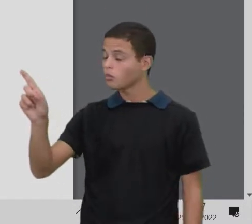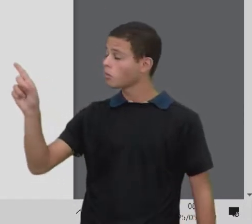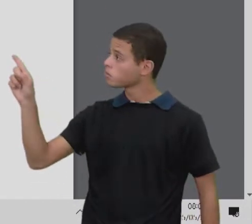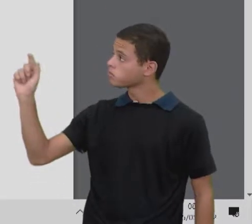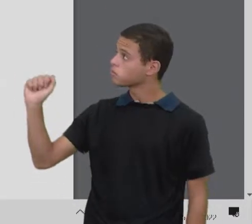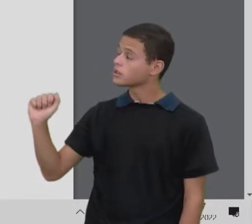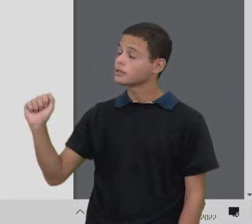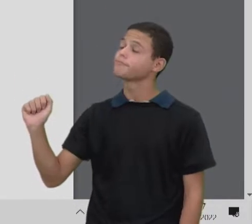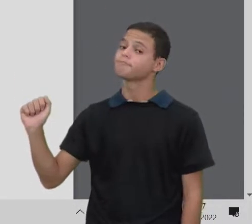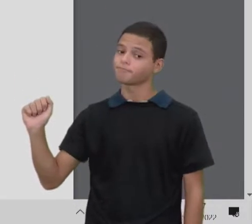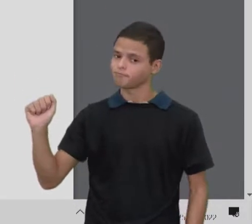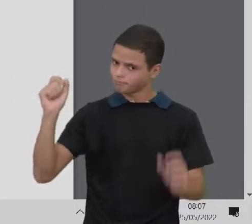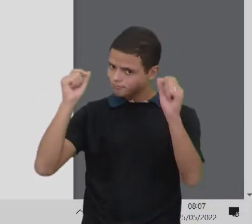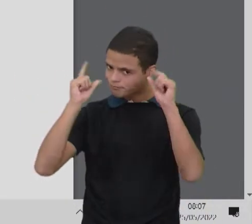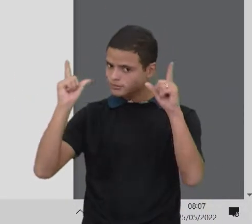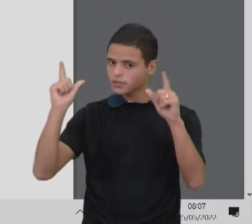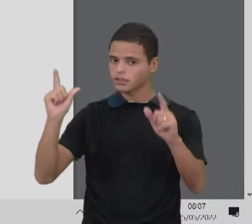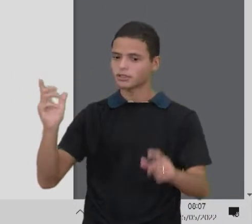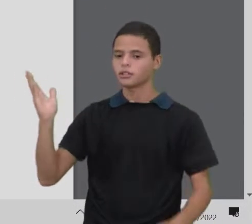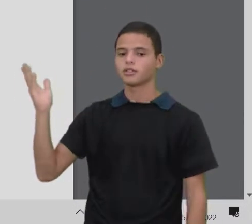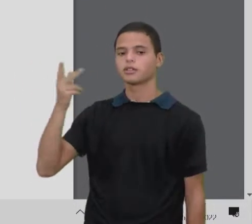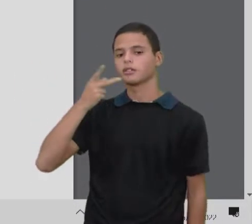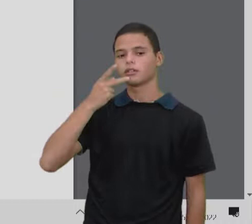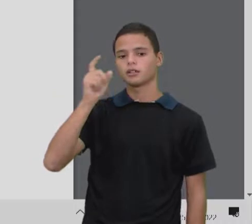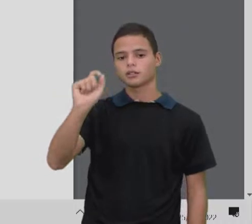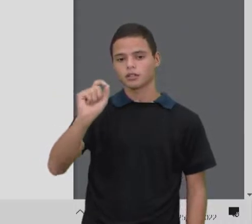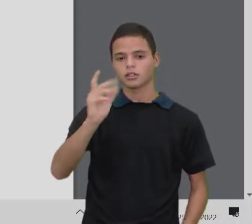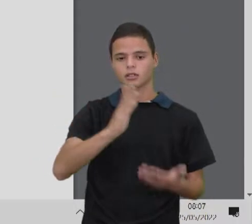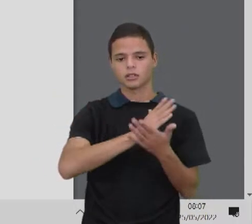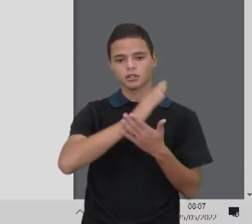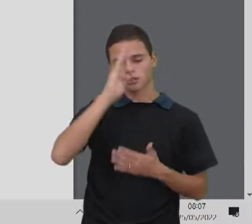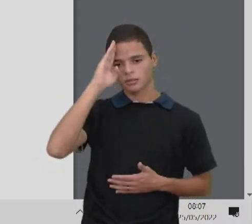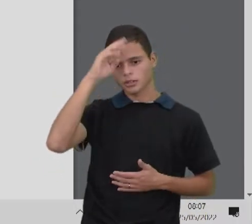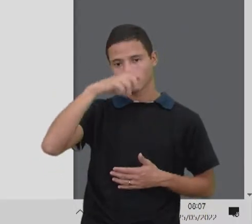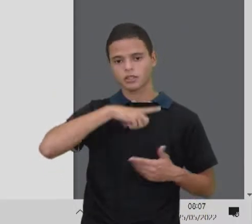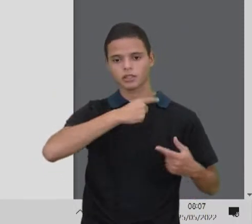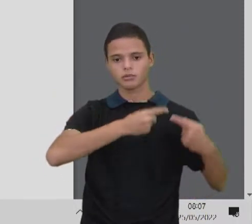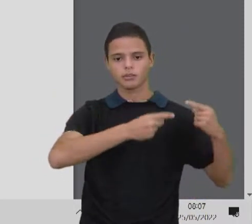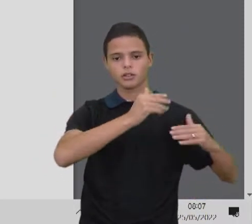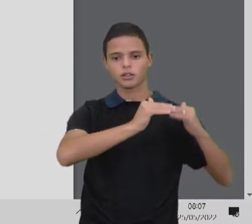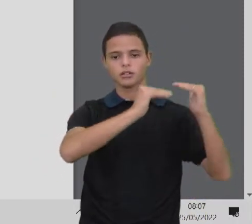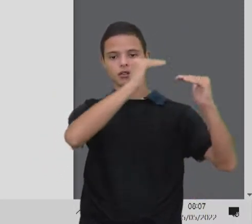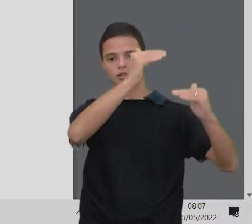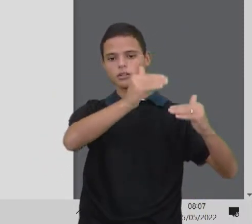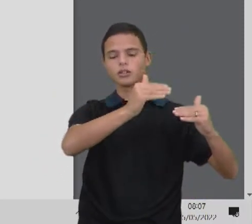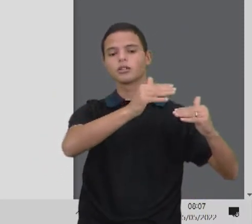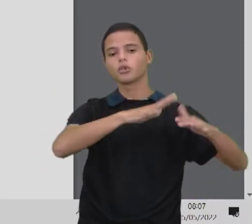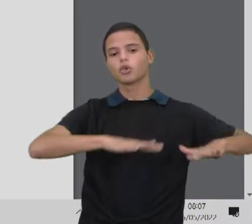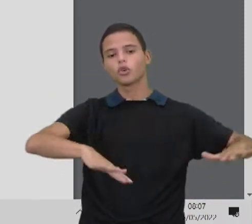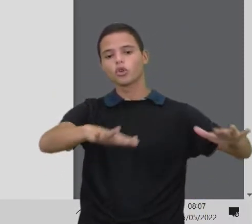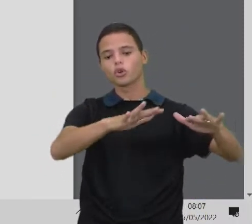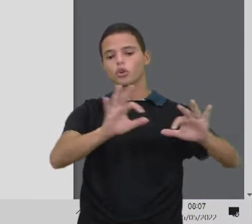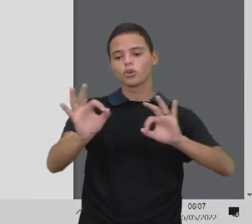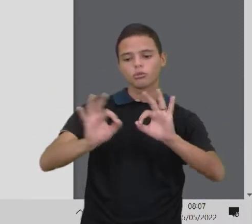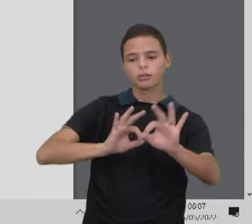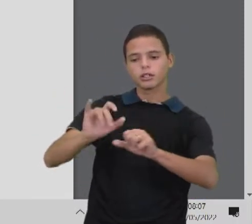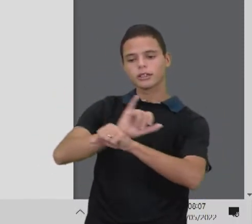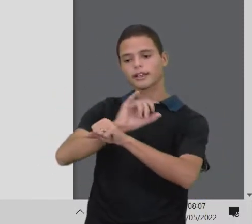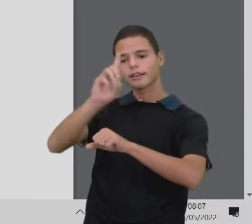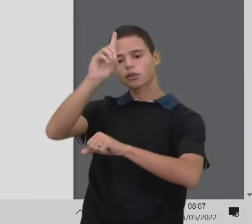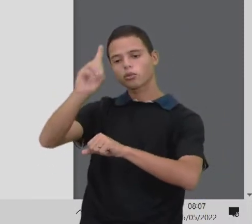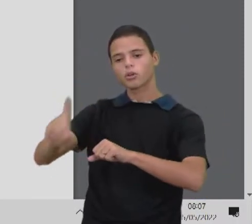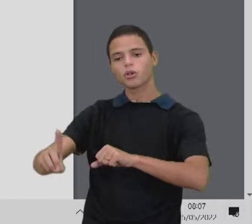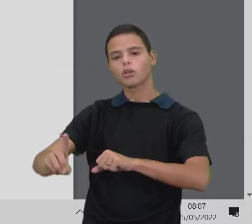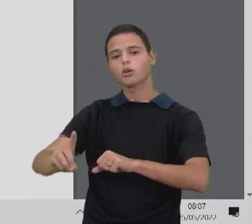artigo 5º, ele fala o seguinte: os princípios que regem a política de desenvolvimento urbano e o plano diretor estratégico